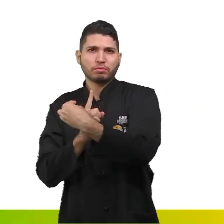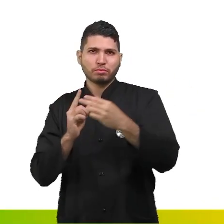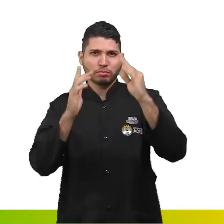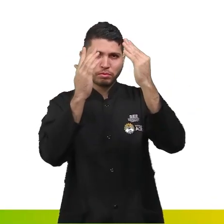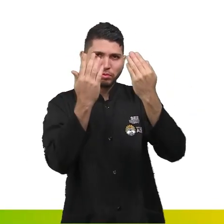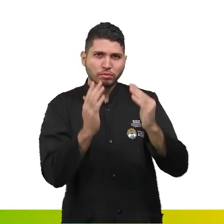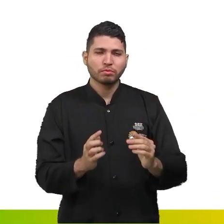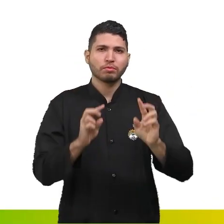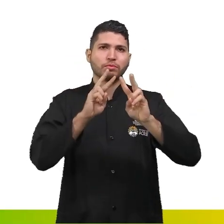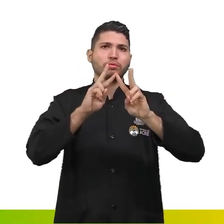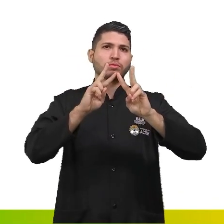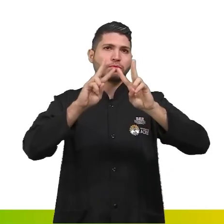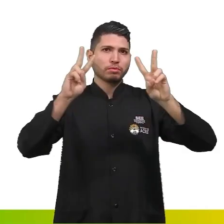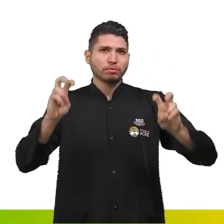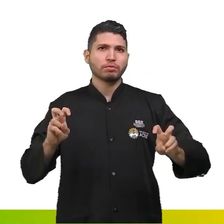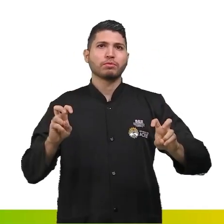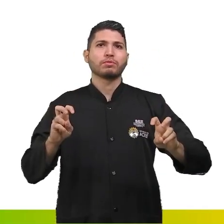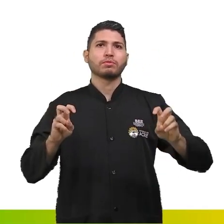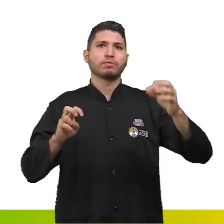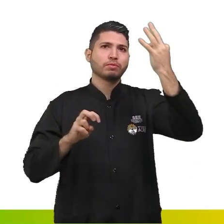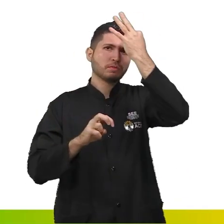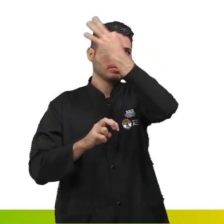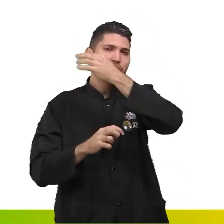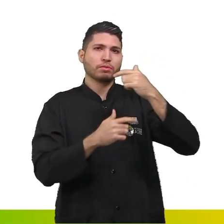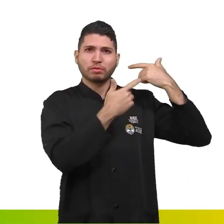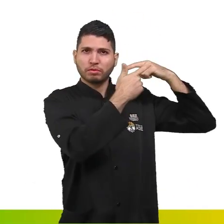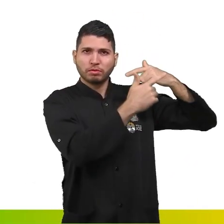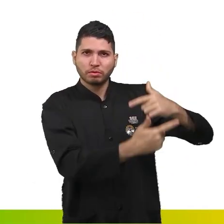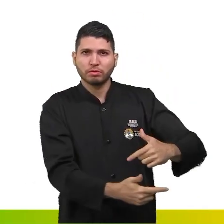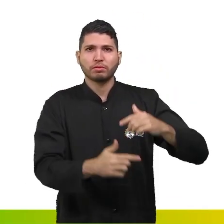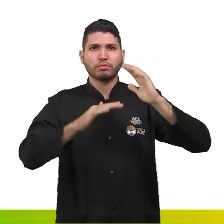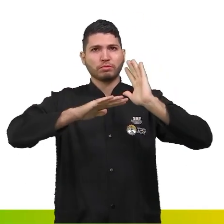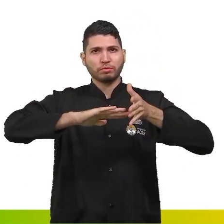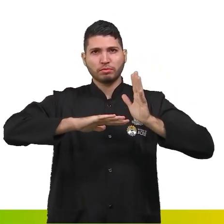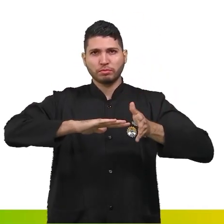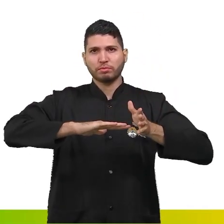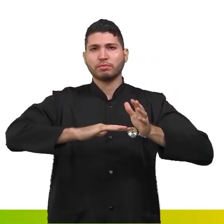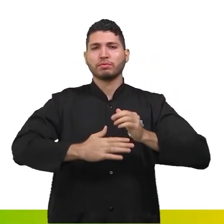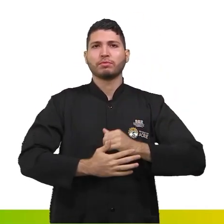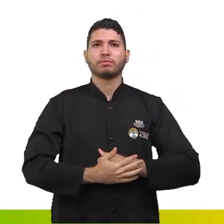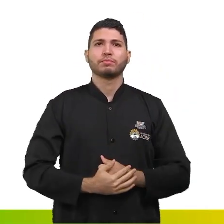questões filosóficas clássicas e contemporâneas.